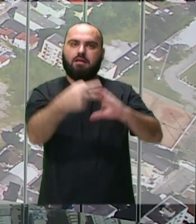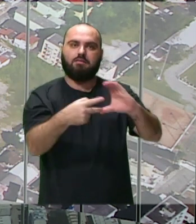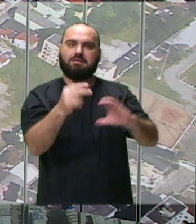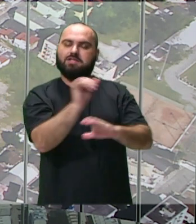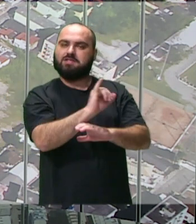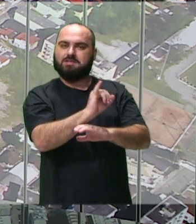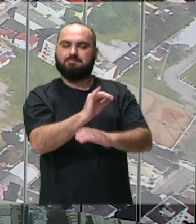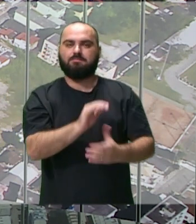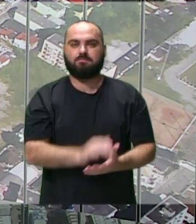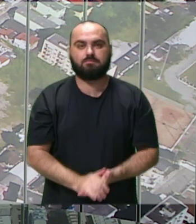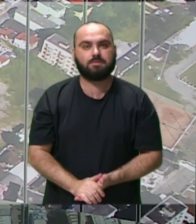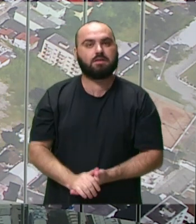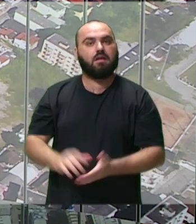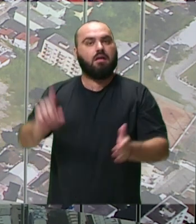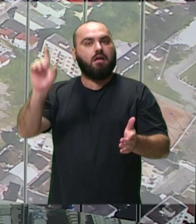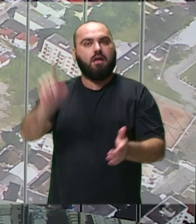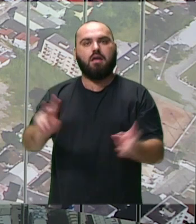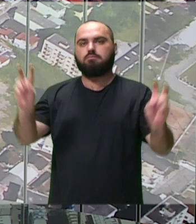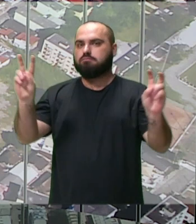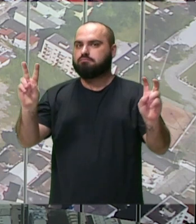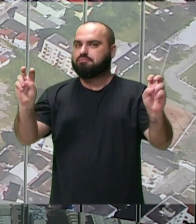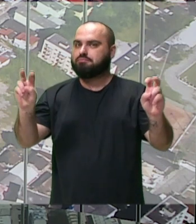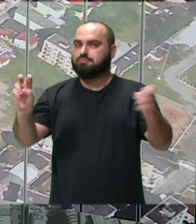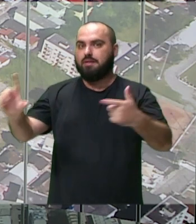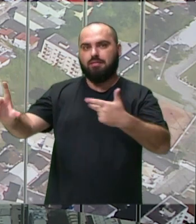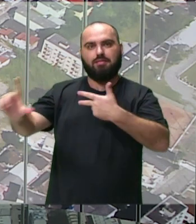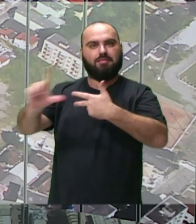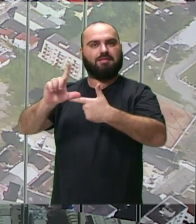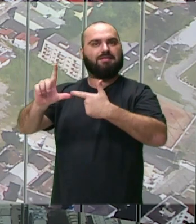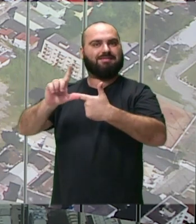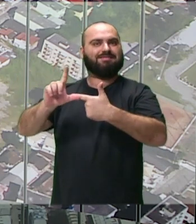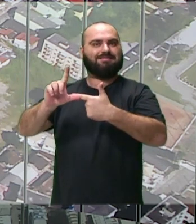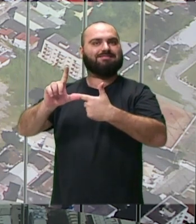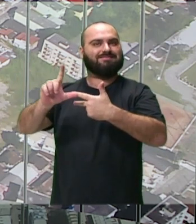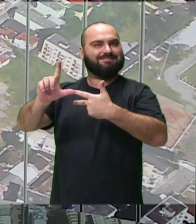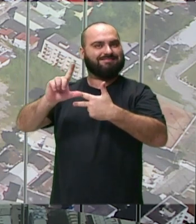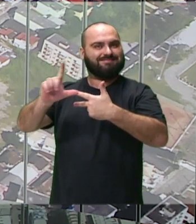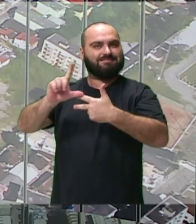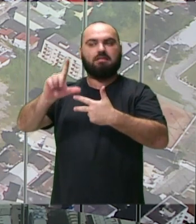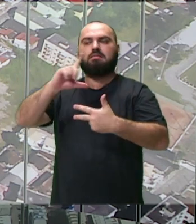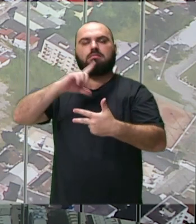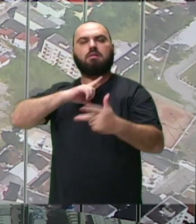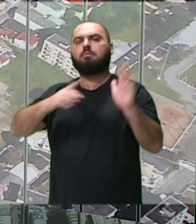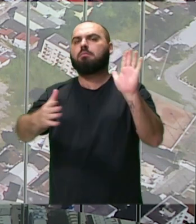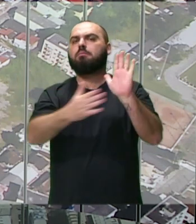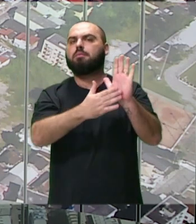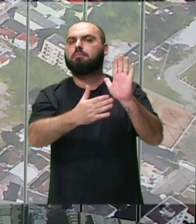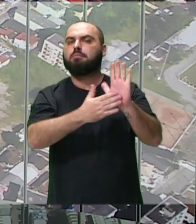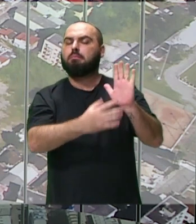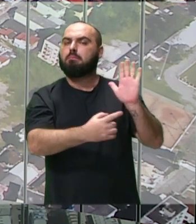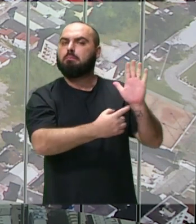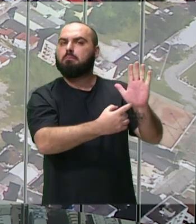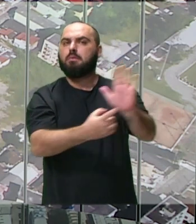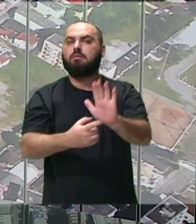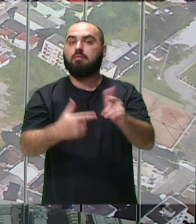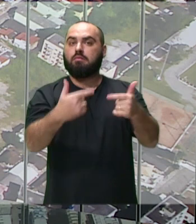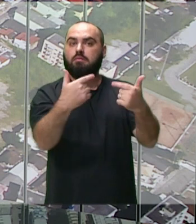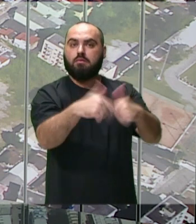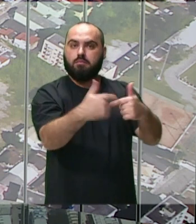Itajaí. O Legislativo em Pauta tem a proposta de apresentar o trabalho desenvolvido pelas comissões